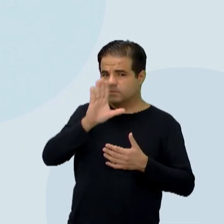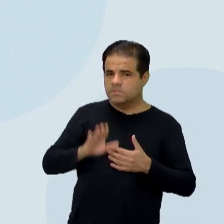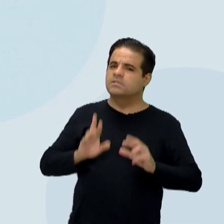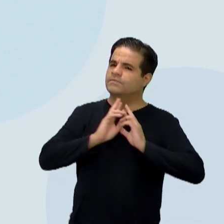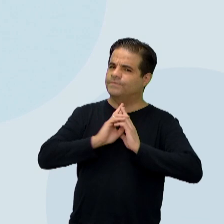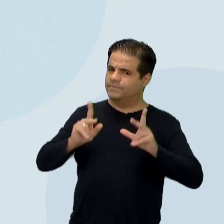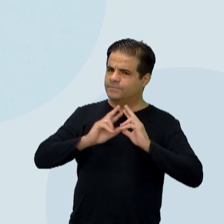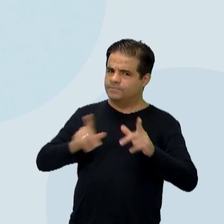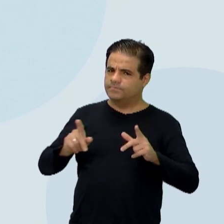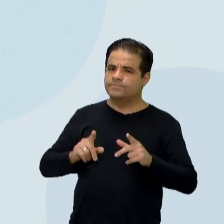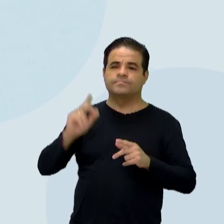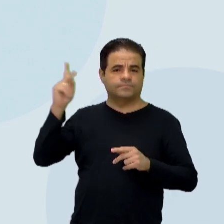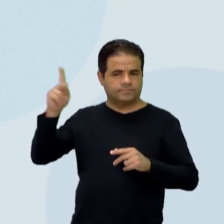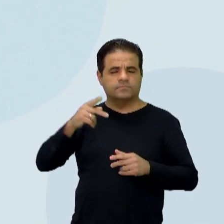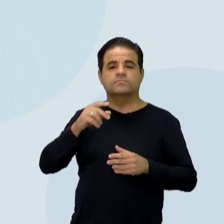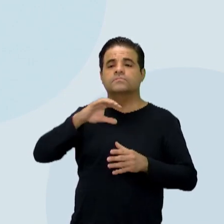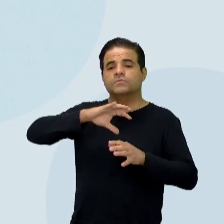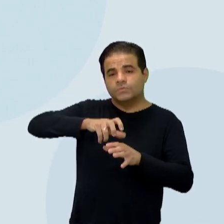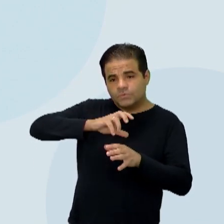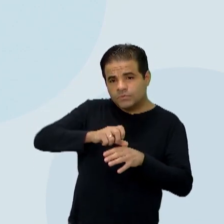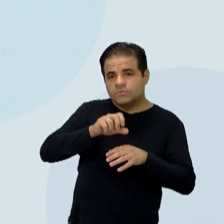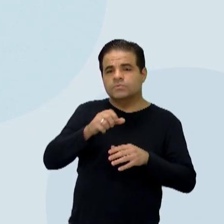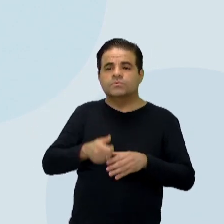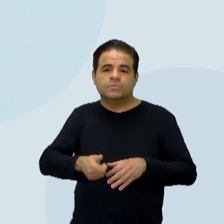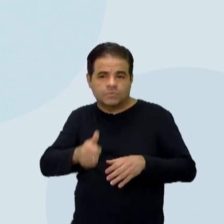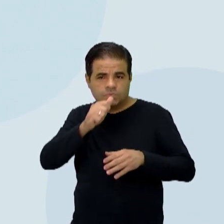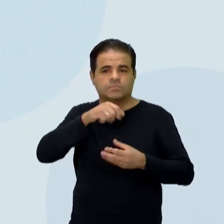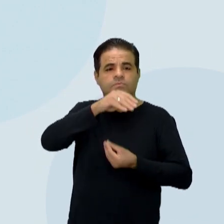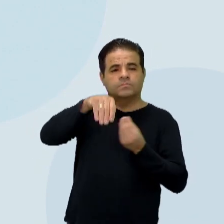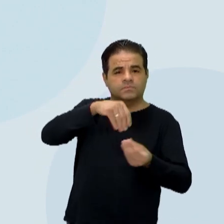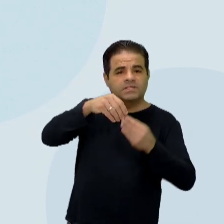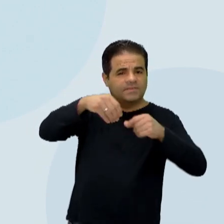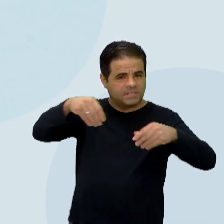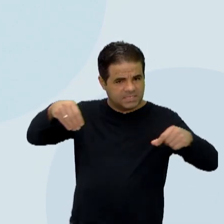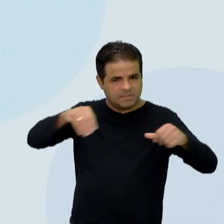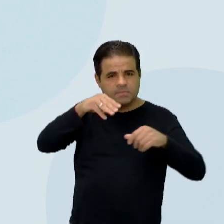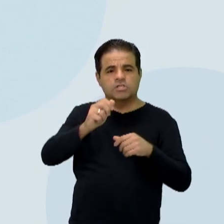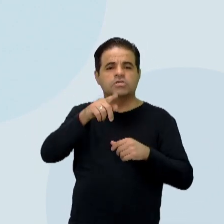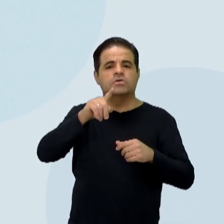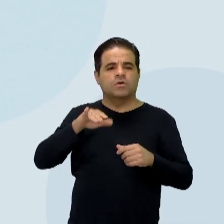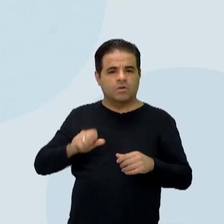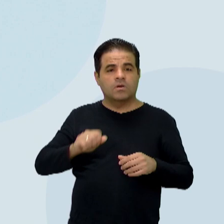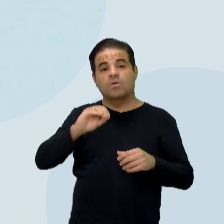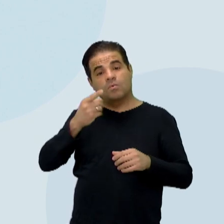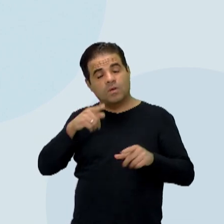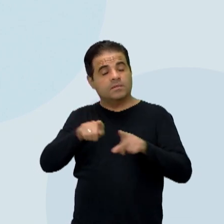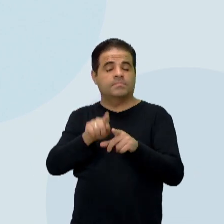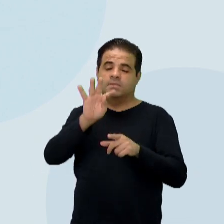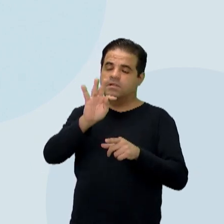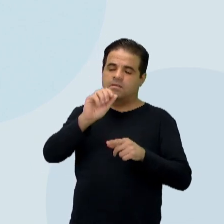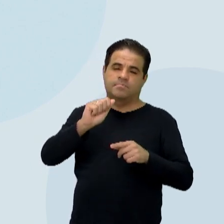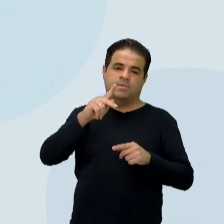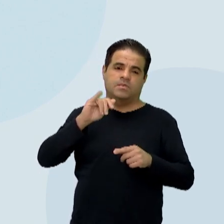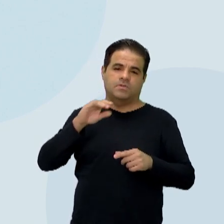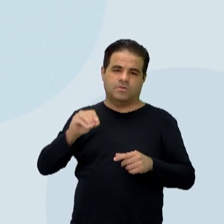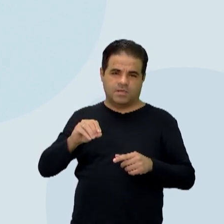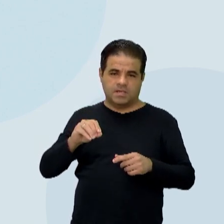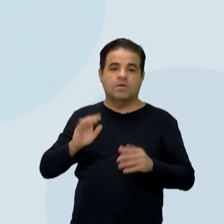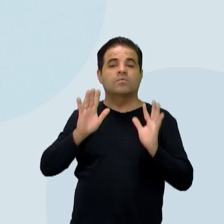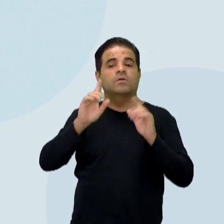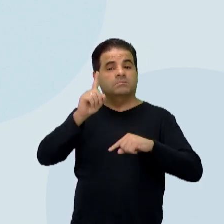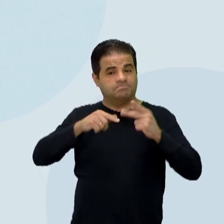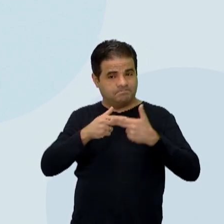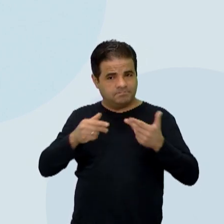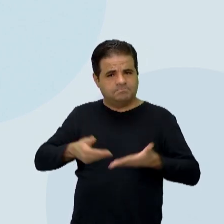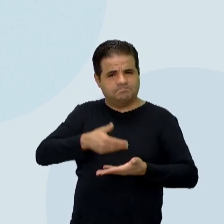é bem diferente. Nessas regiões, suco de açaí é misturado à farinha de mandioca ou à tapioca. O produto final